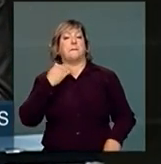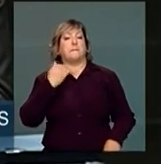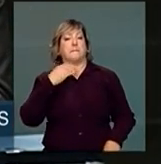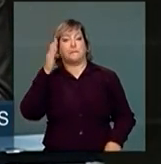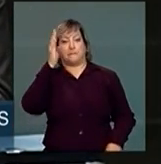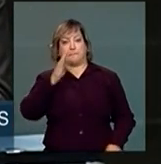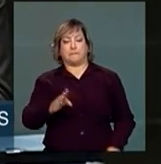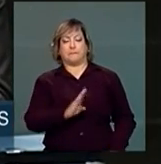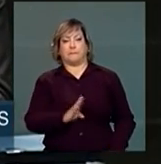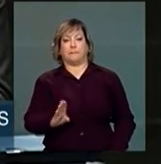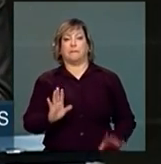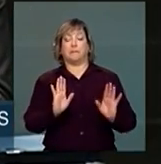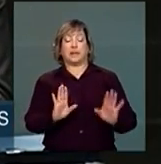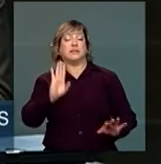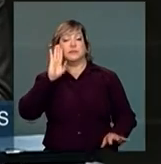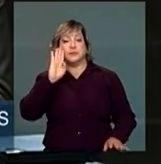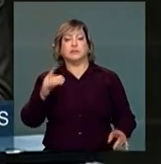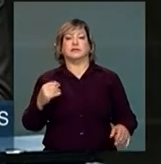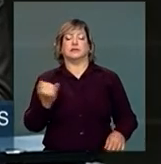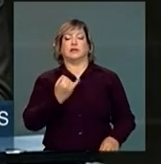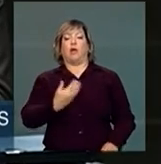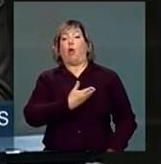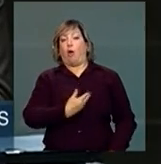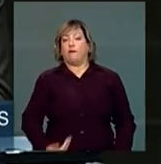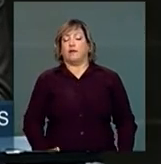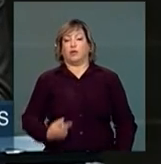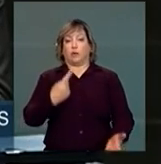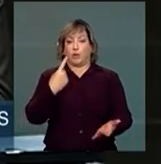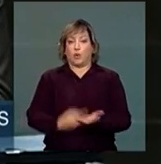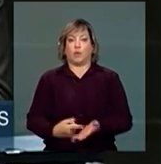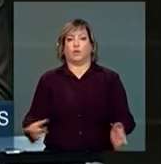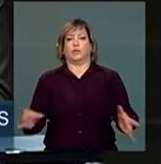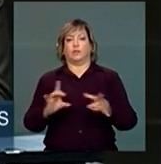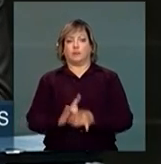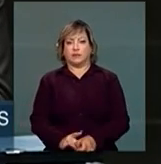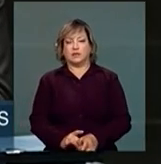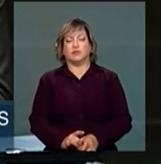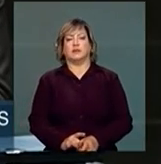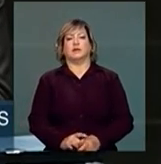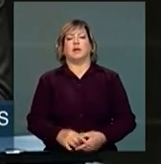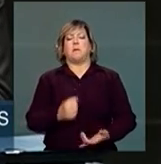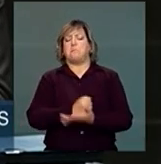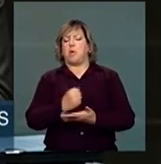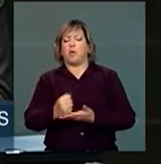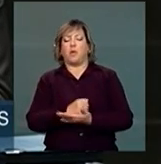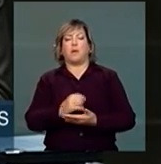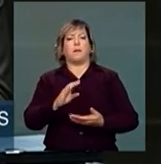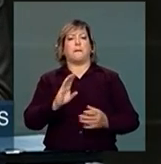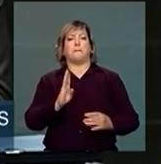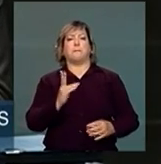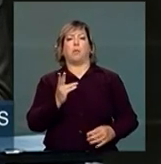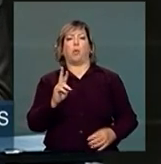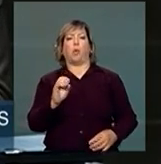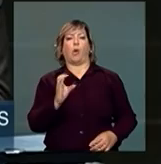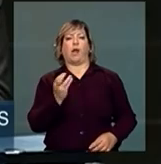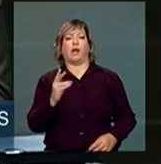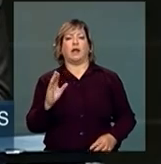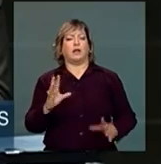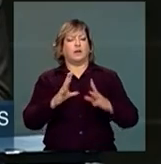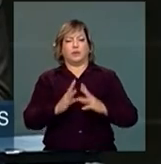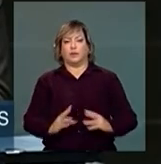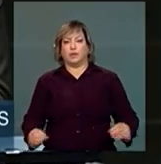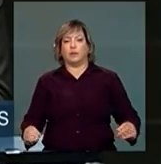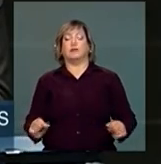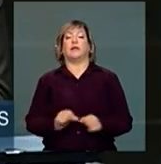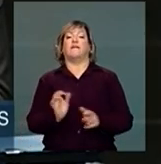se deve principalmente a um compromisso do governo de desburocratizar e fazer com que o setor fosse